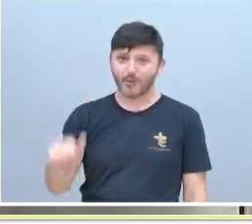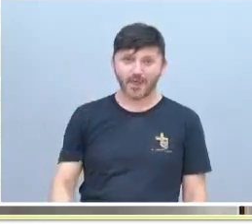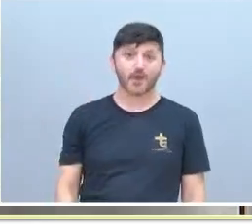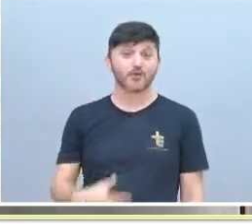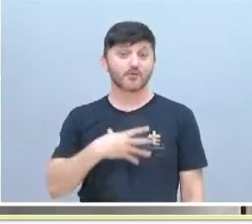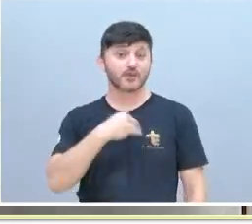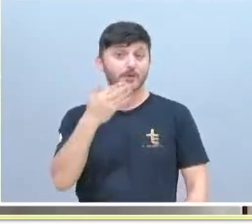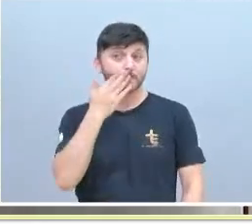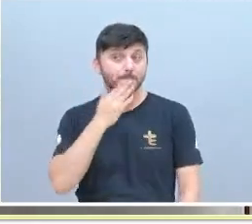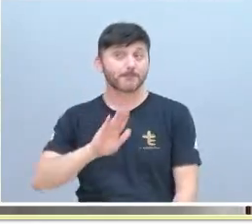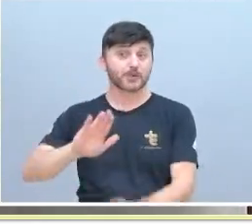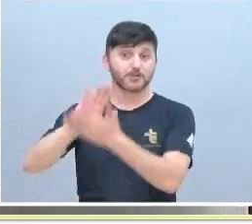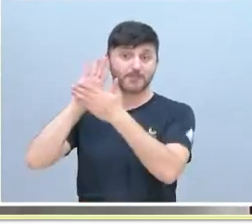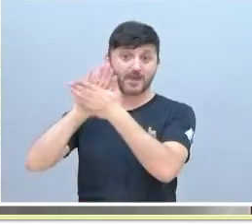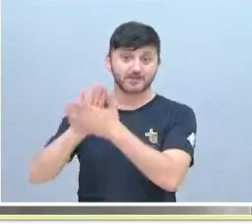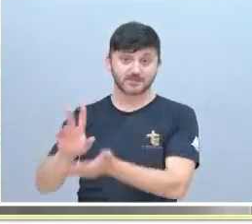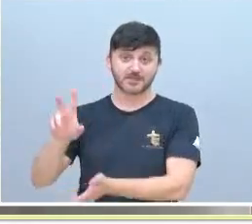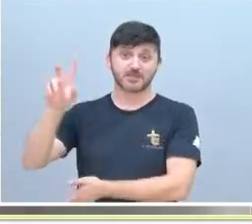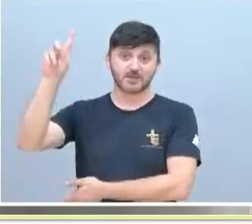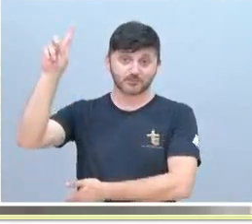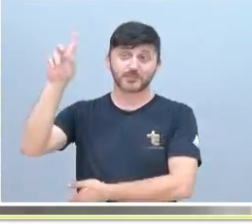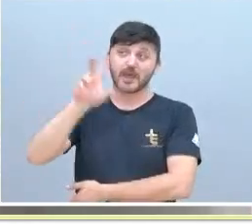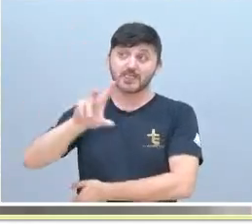com dois objetivos: